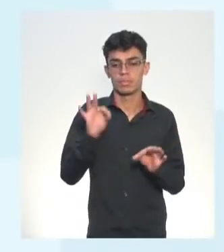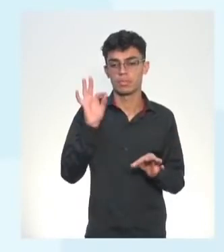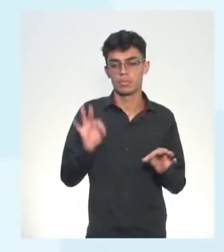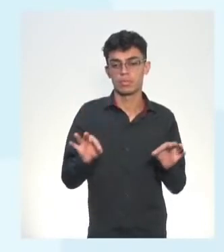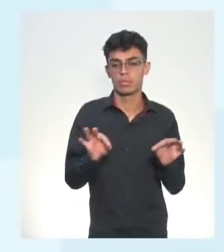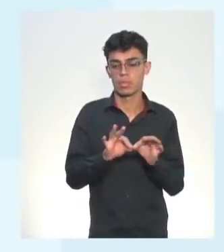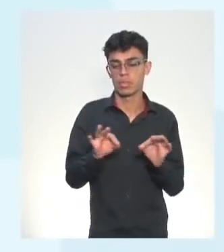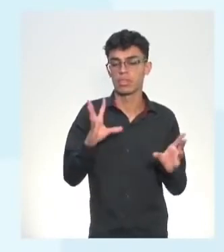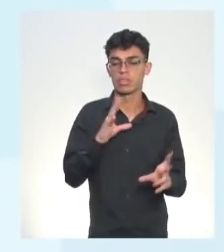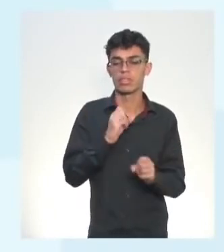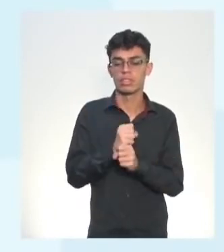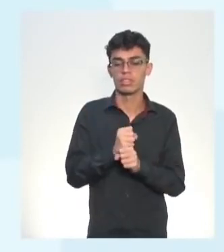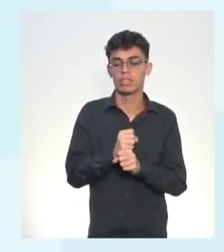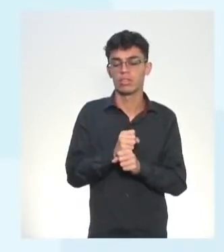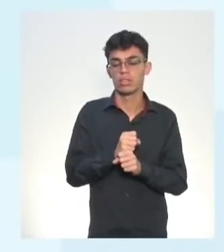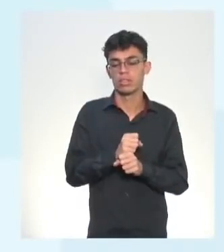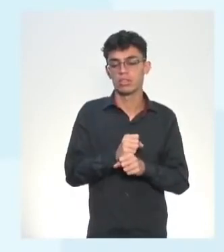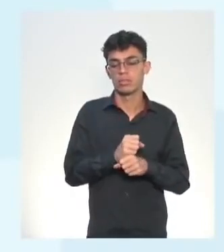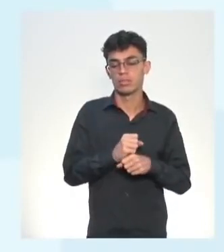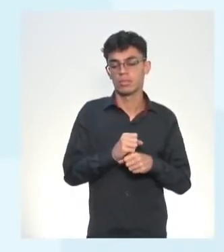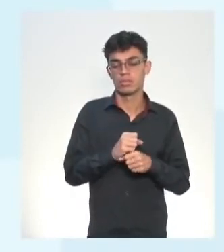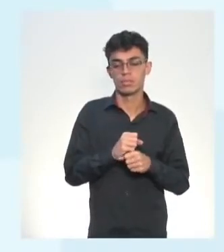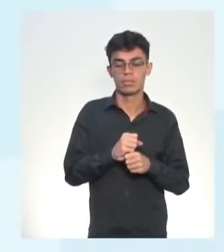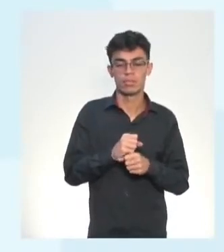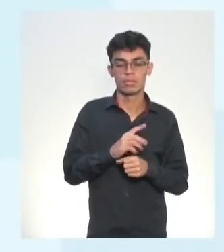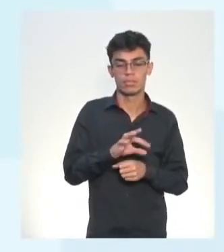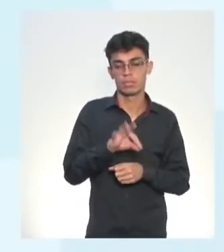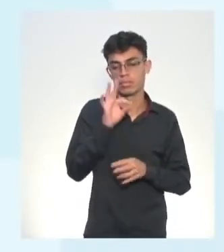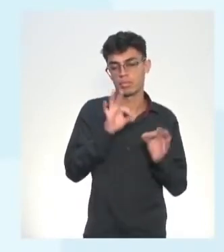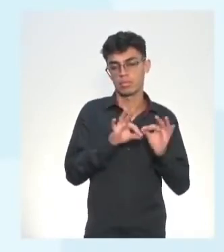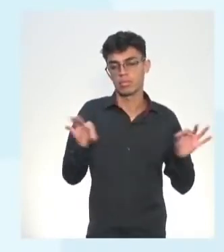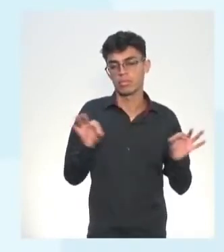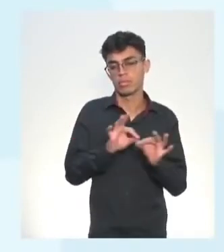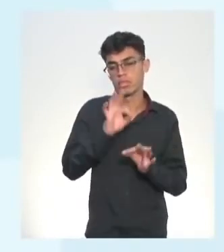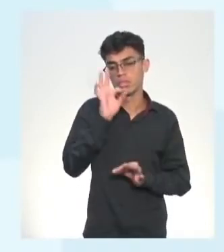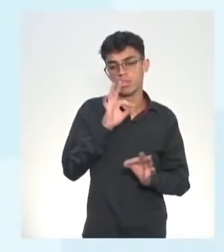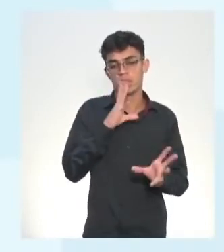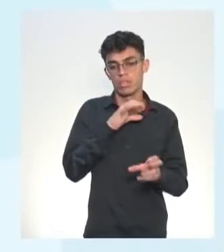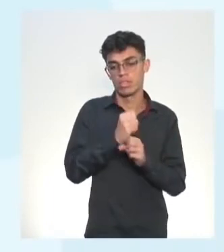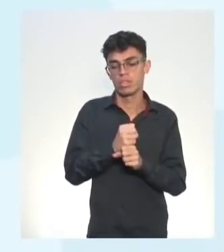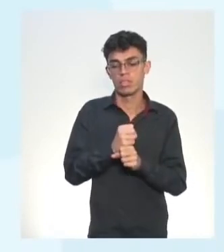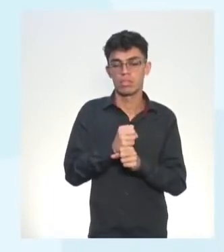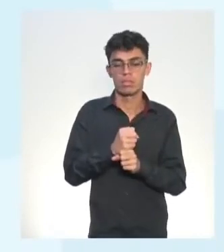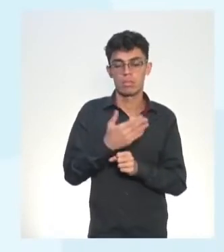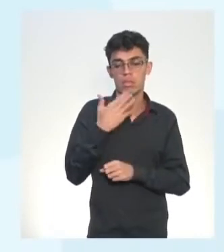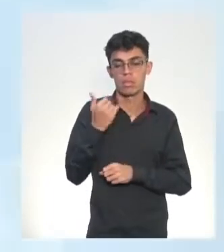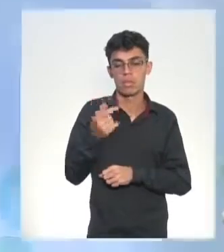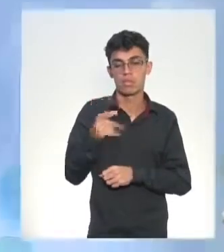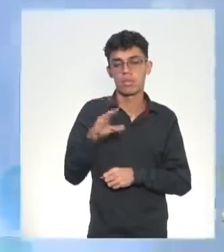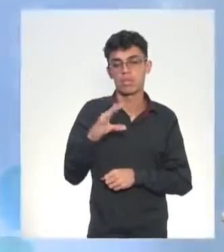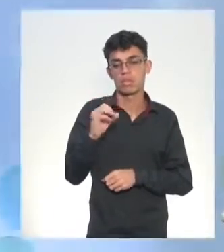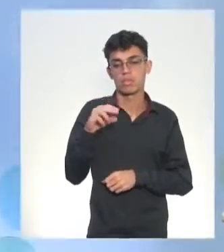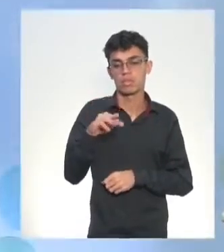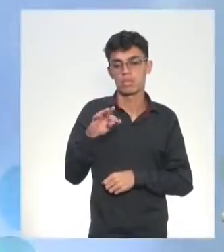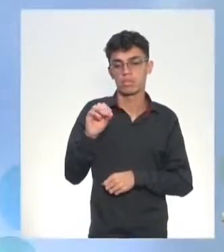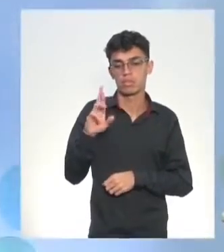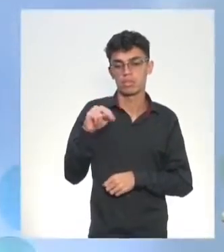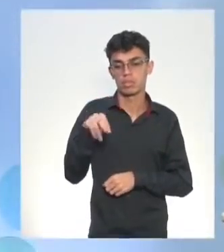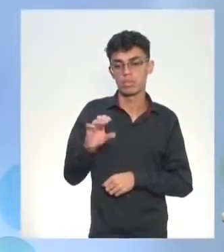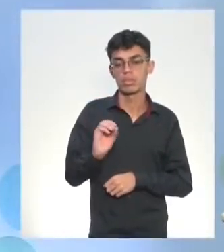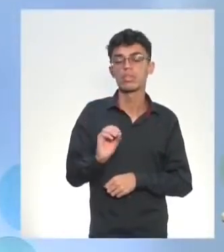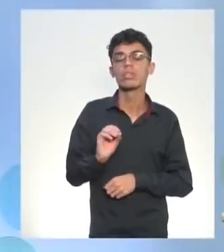é a soma de todos os lados, né? Mas eu acredito que fica melhor a gente dizer o contorno, porque a gente fala de perímetro de